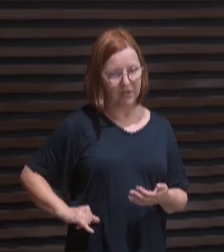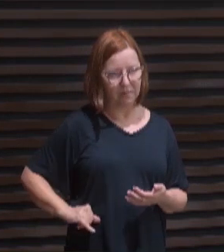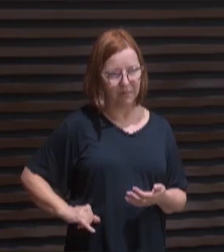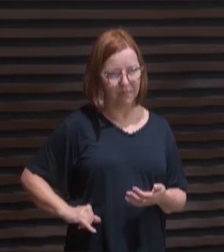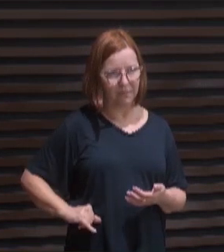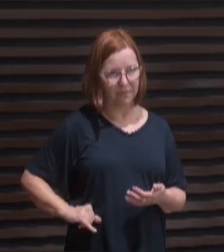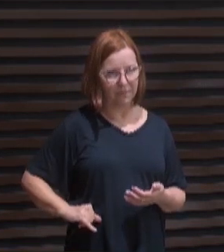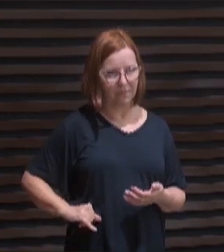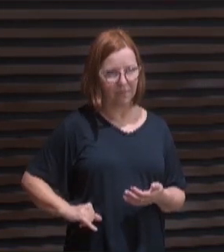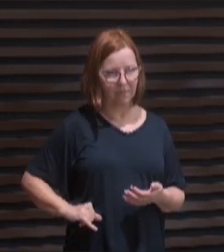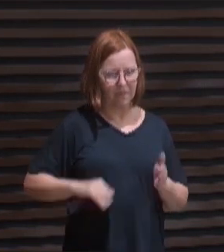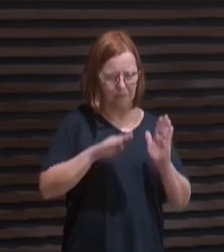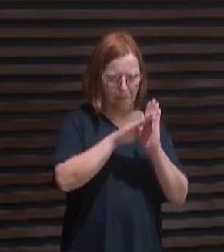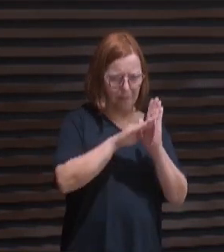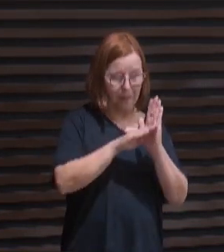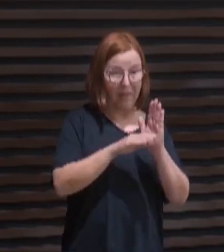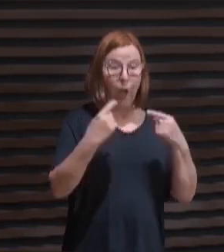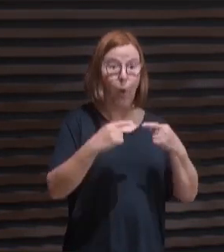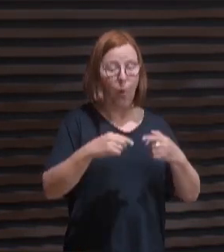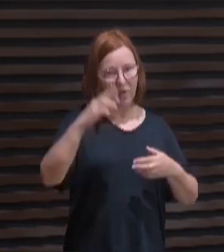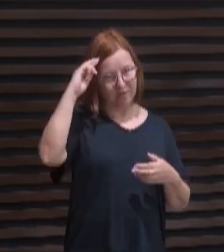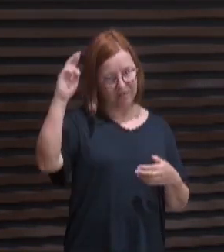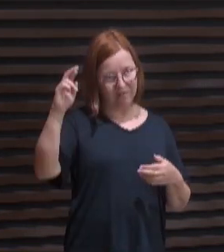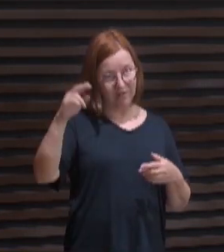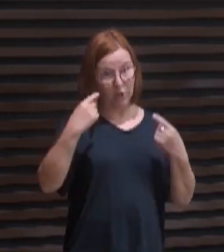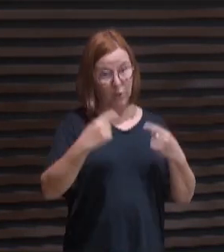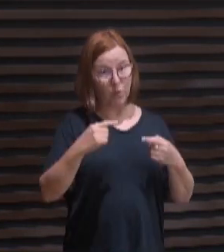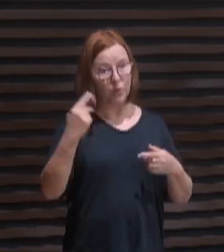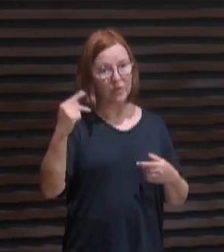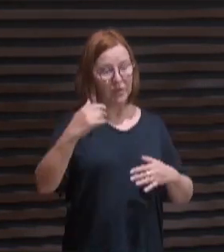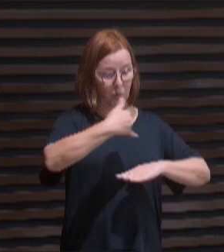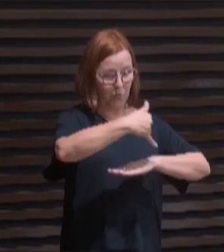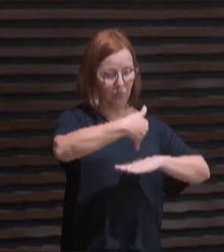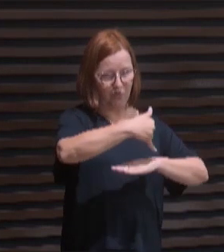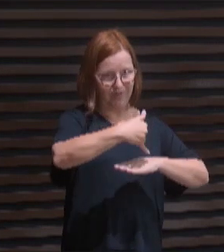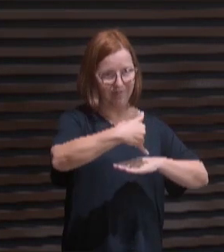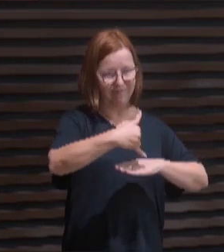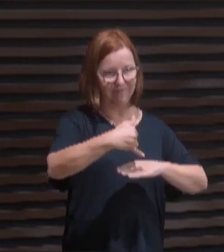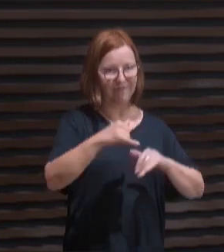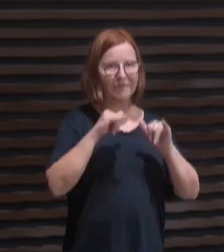conspiram contra o Senhor e contra o seu ungido, dizendo,